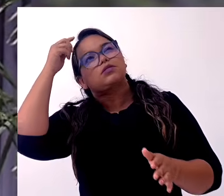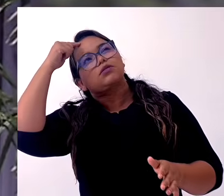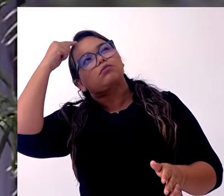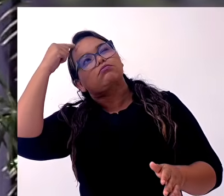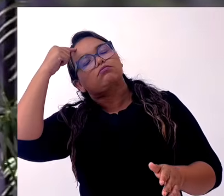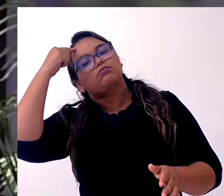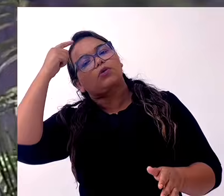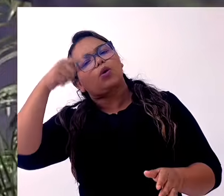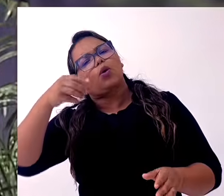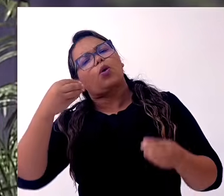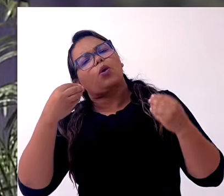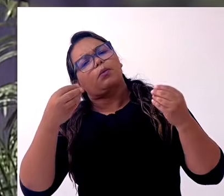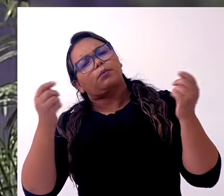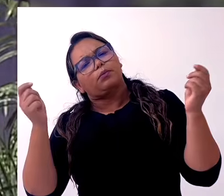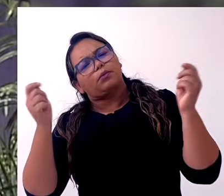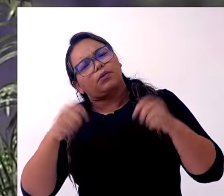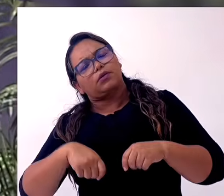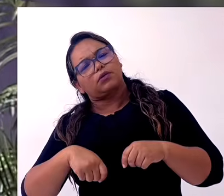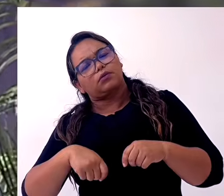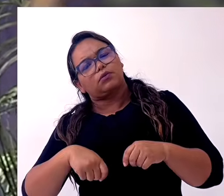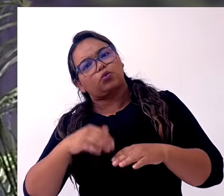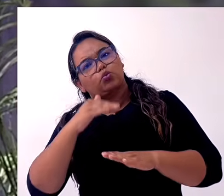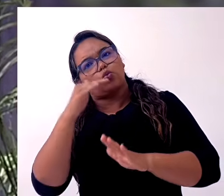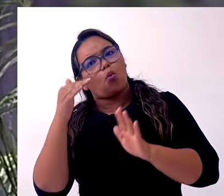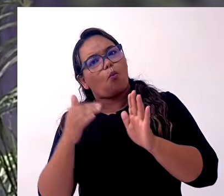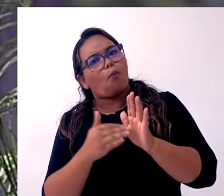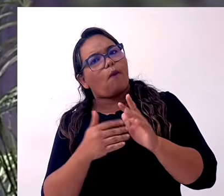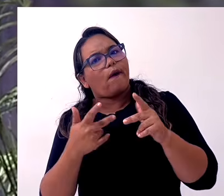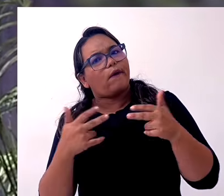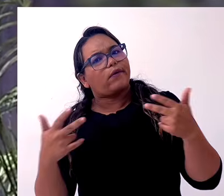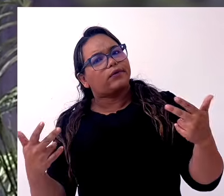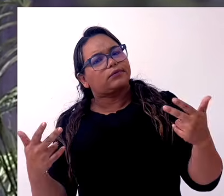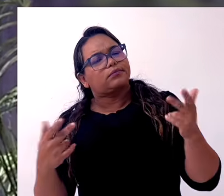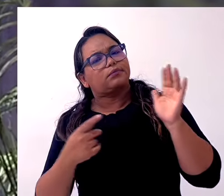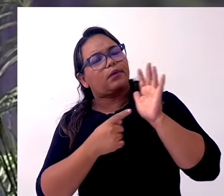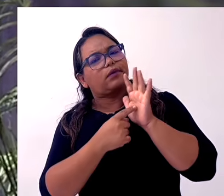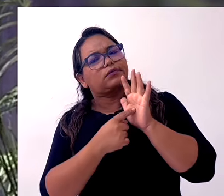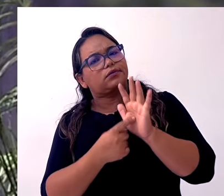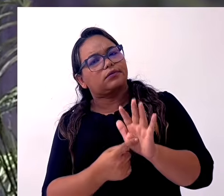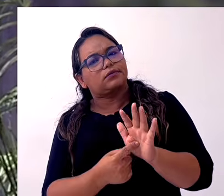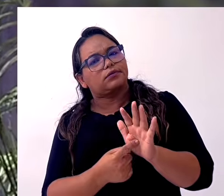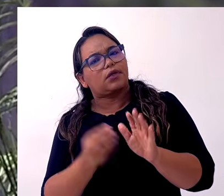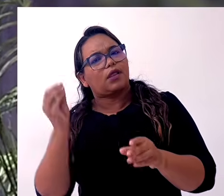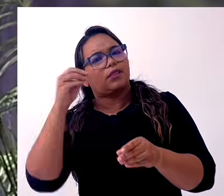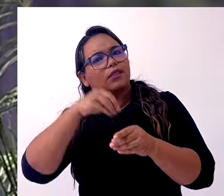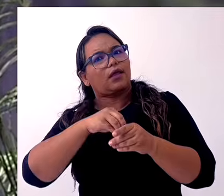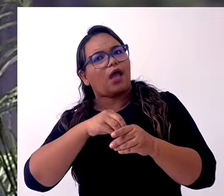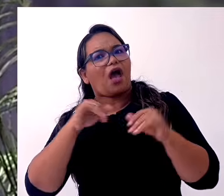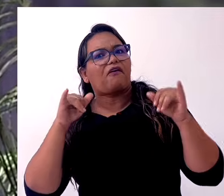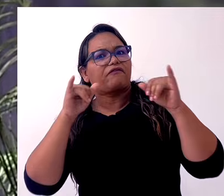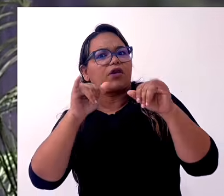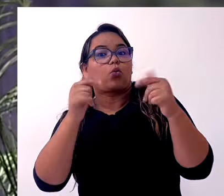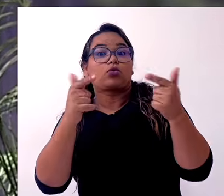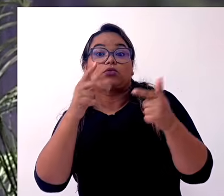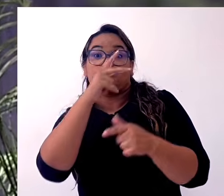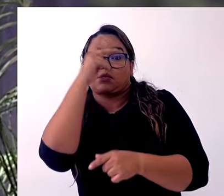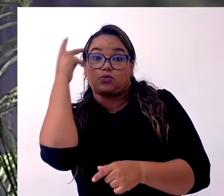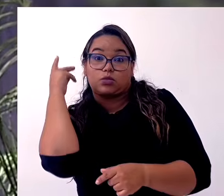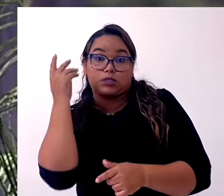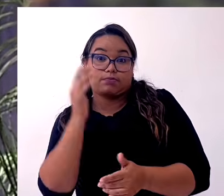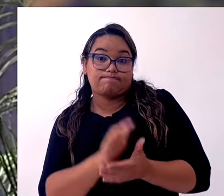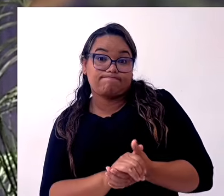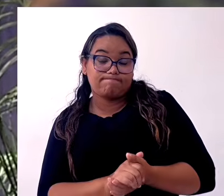decolaria, pousaria, as pessoas sairiam, e então outro avião controlado por rádio decolaria e